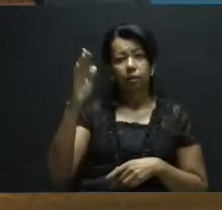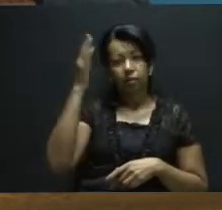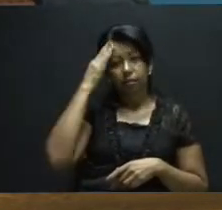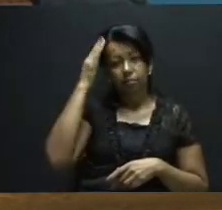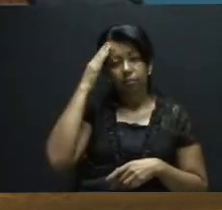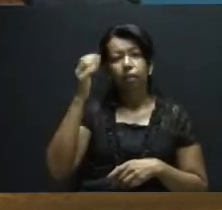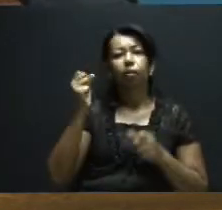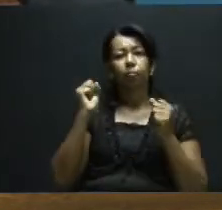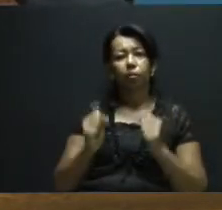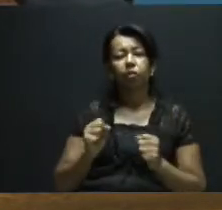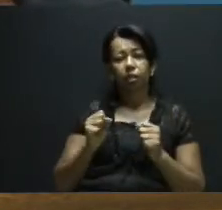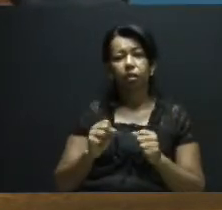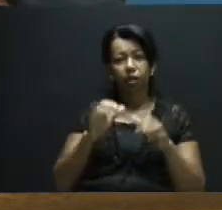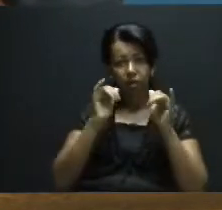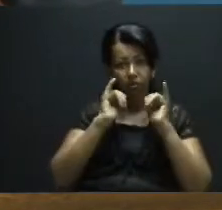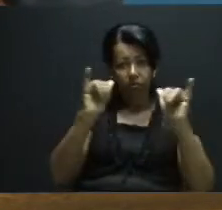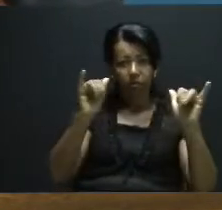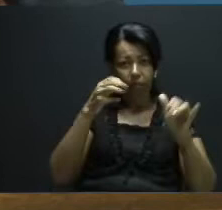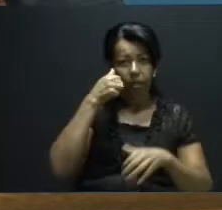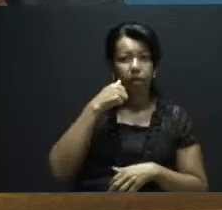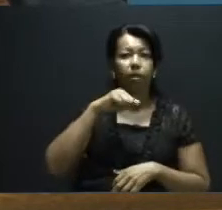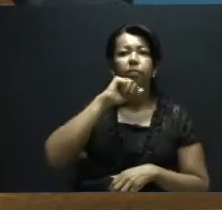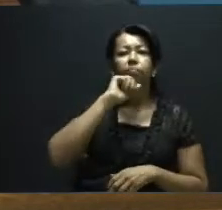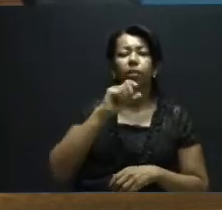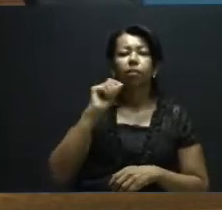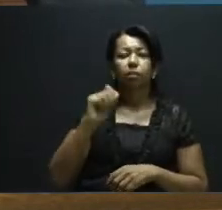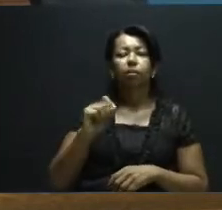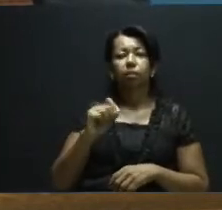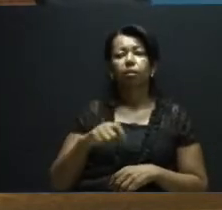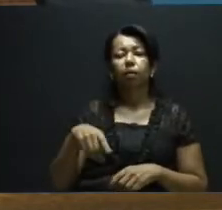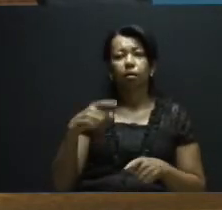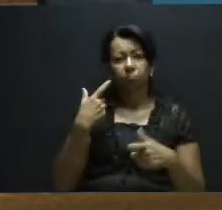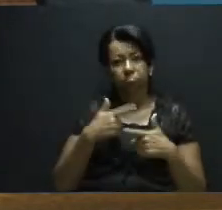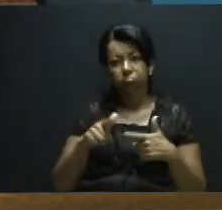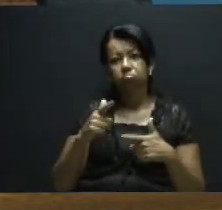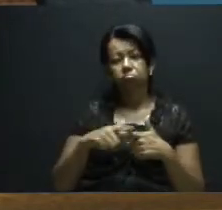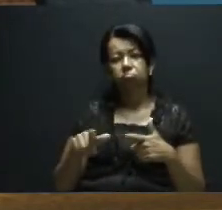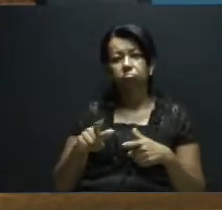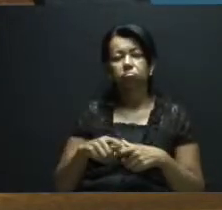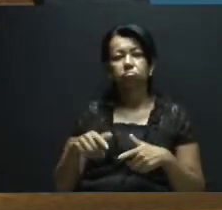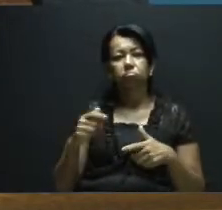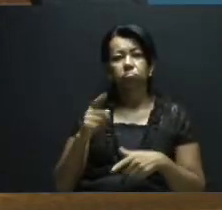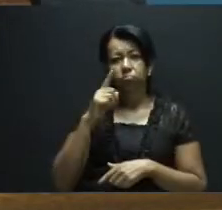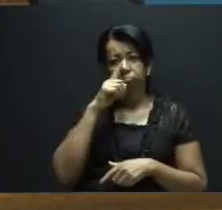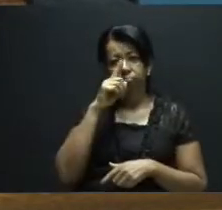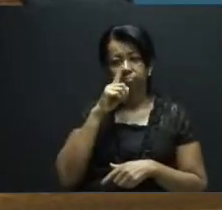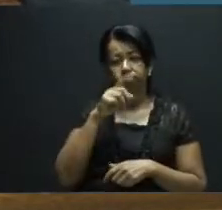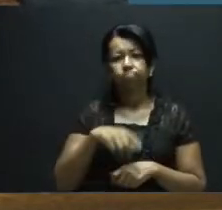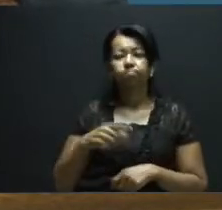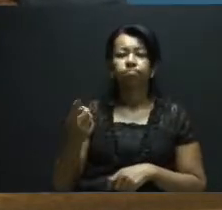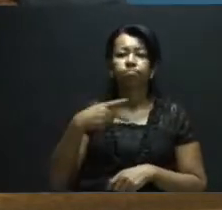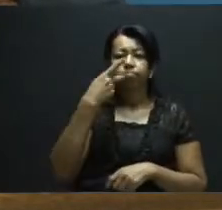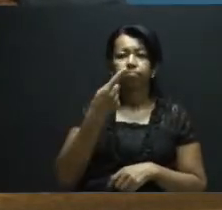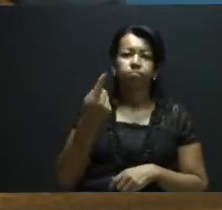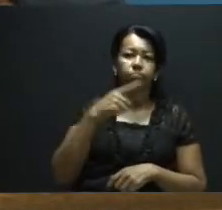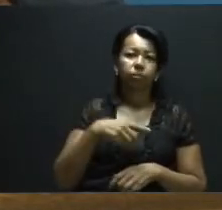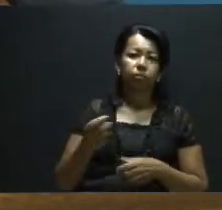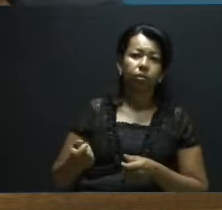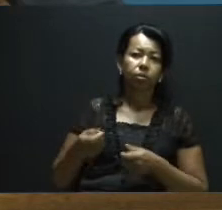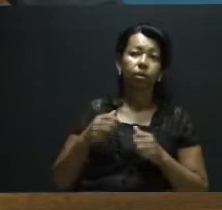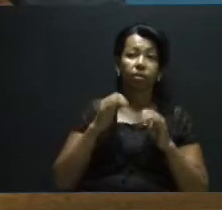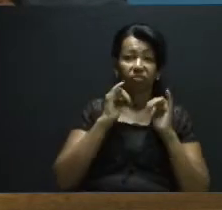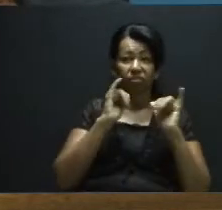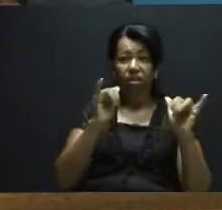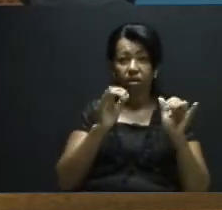informações para as mães que realmente é uma situação de desrespeito gostaria desde já registrado aqui que nós vamos encaminhar à comissão